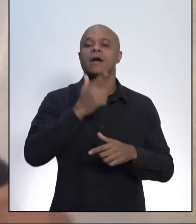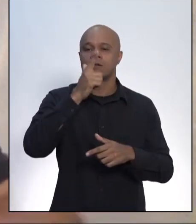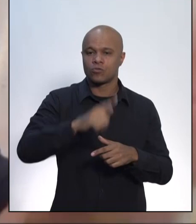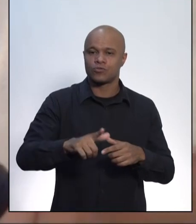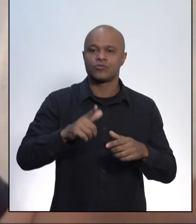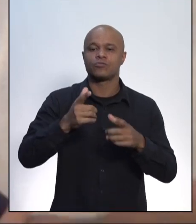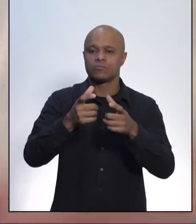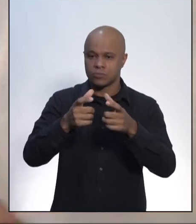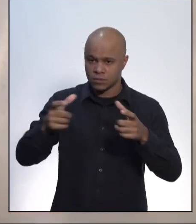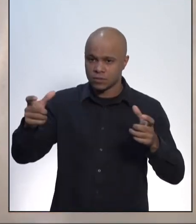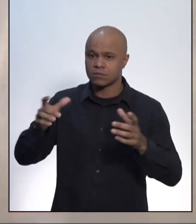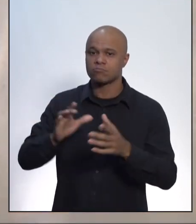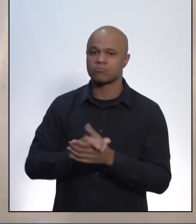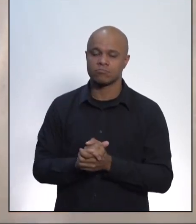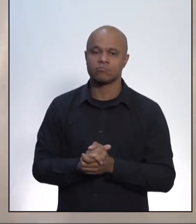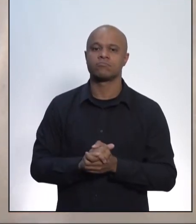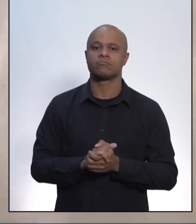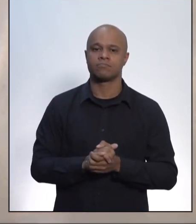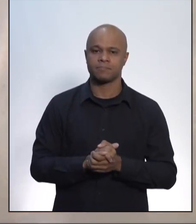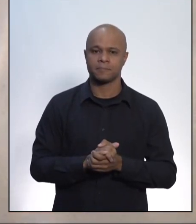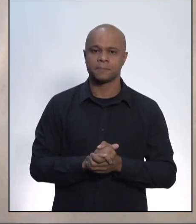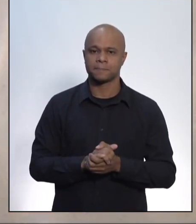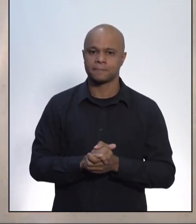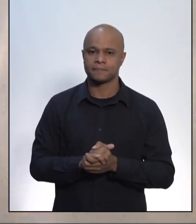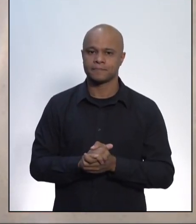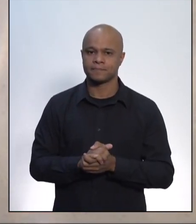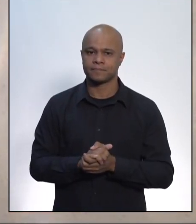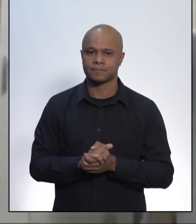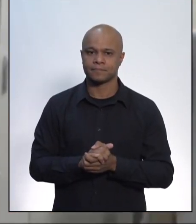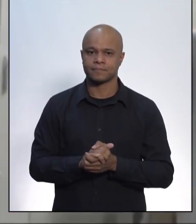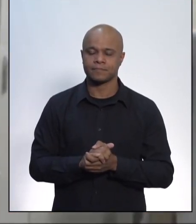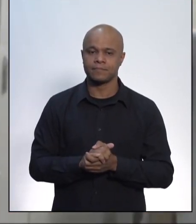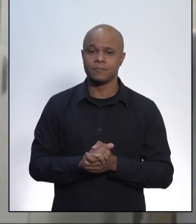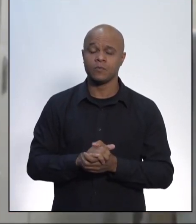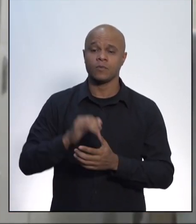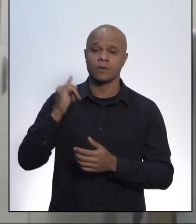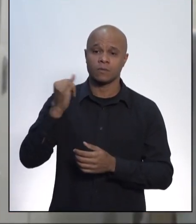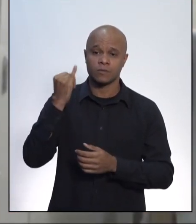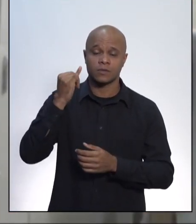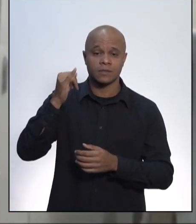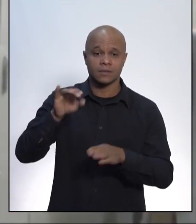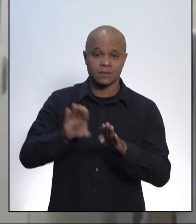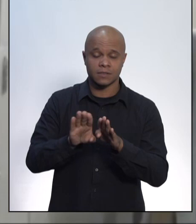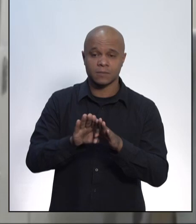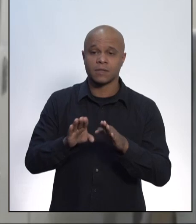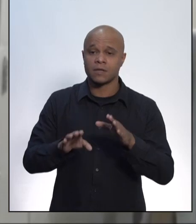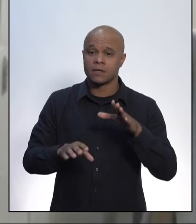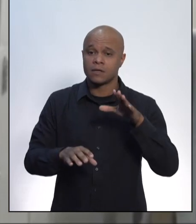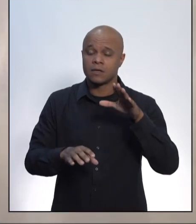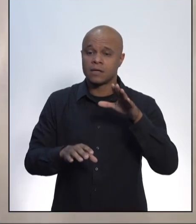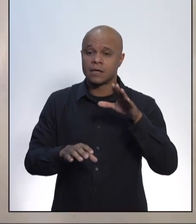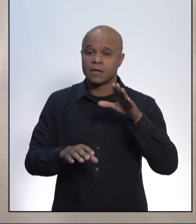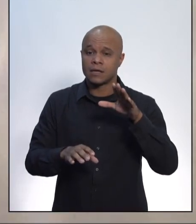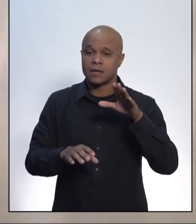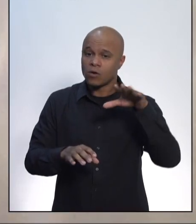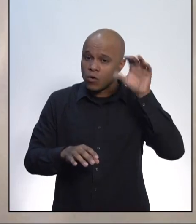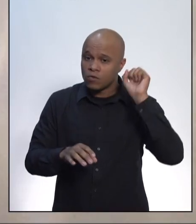dando um exemplo que não tem nada a ver com tecnologia. Tá? É importante também saber ouvir as pessoas. Eu acho que Sim.